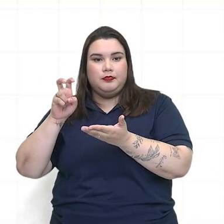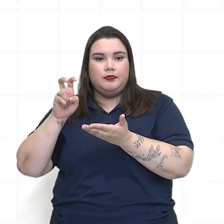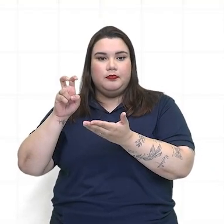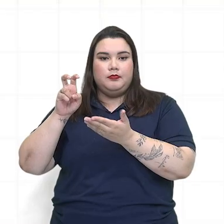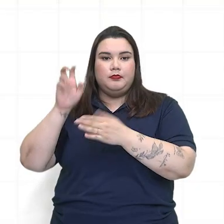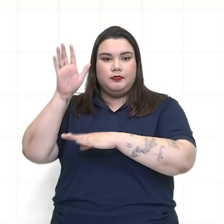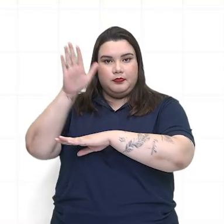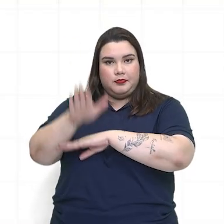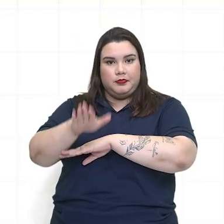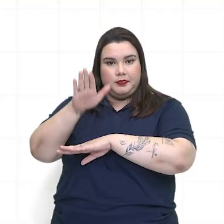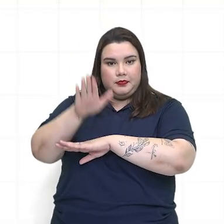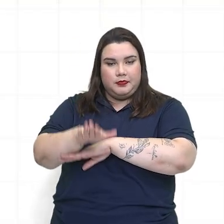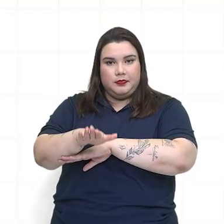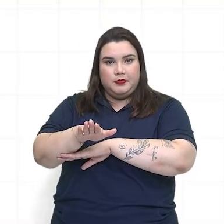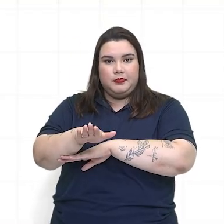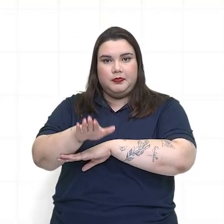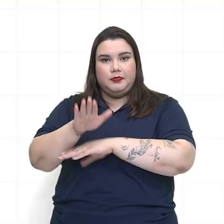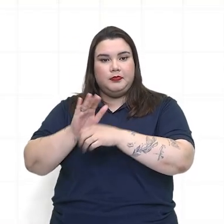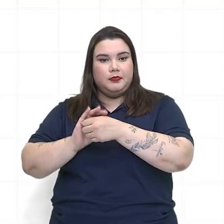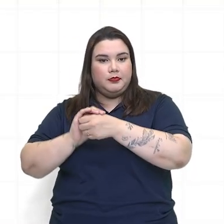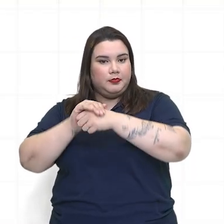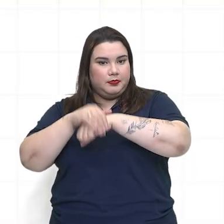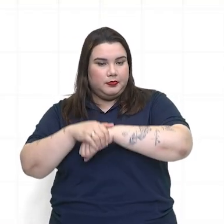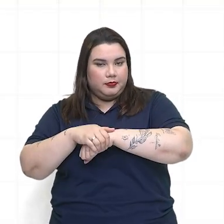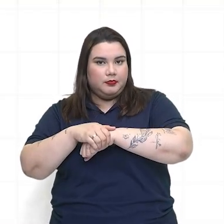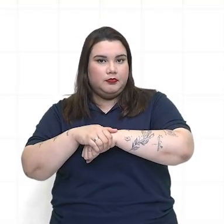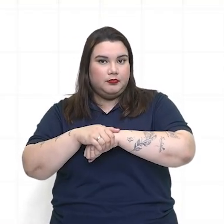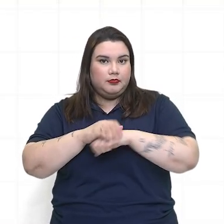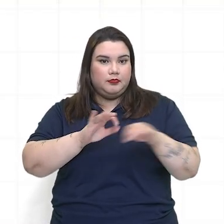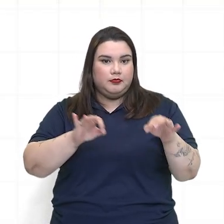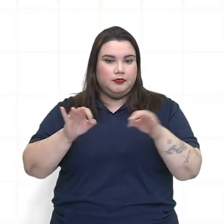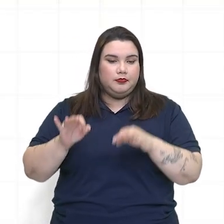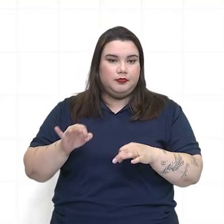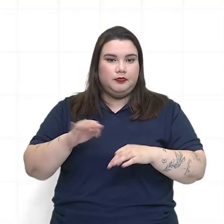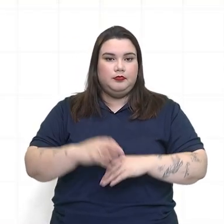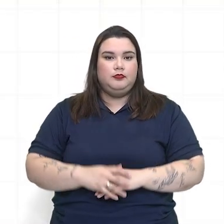Matutino, vespertino e noturno.